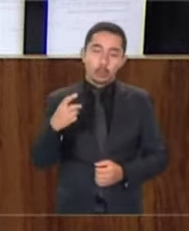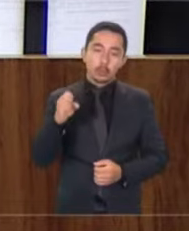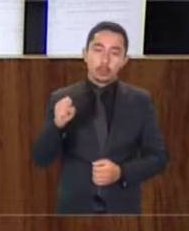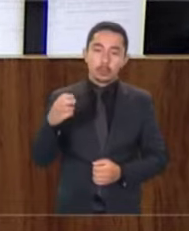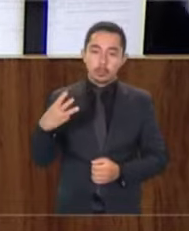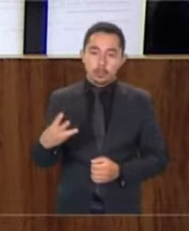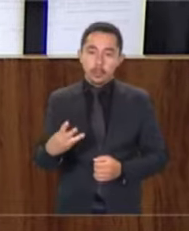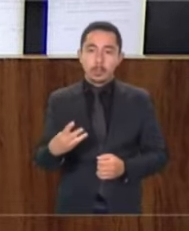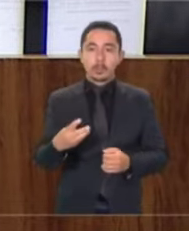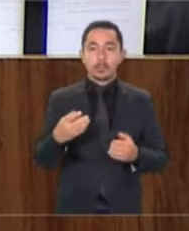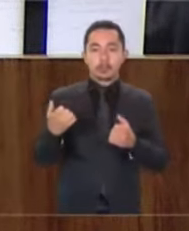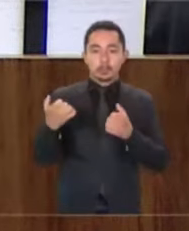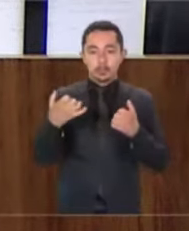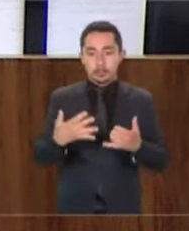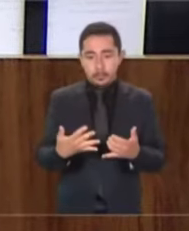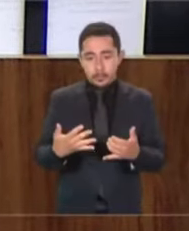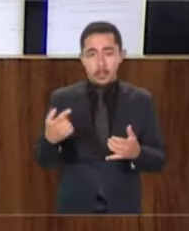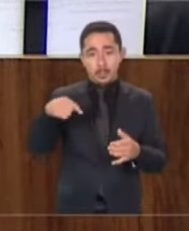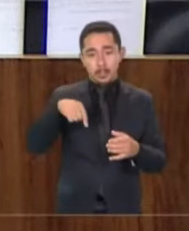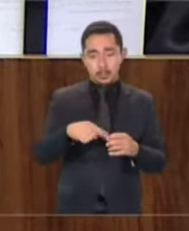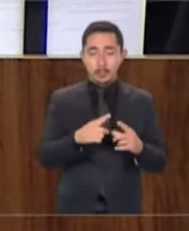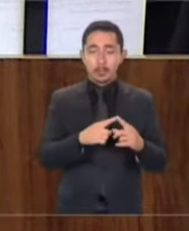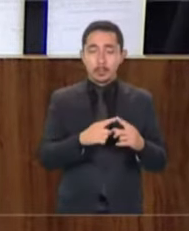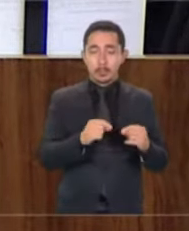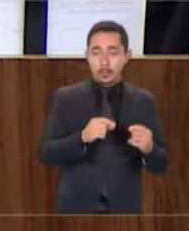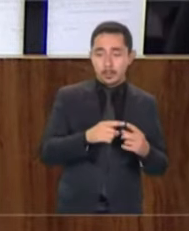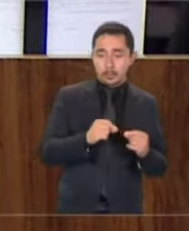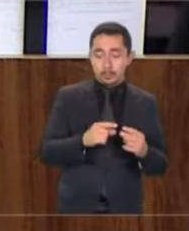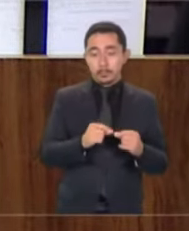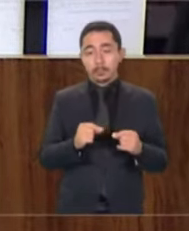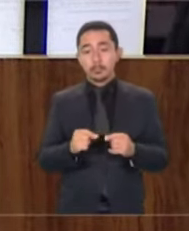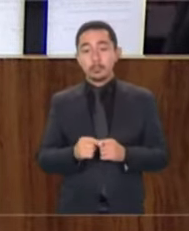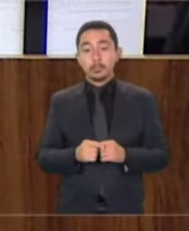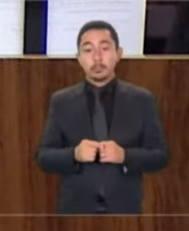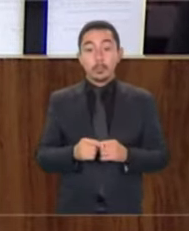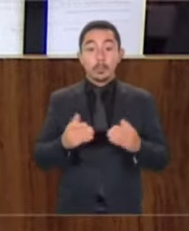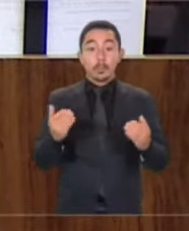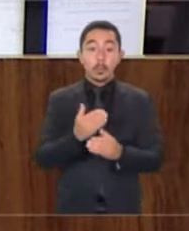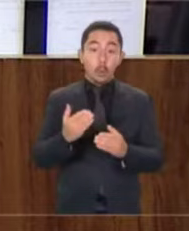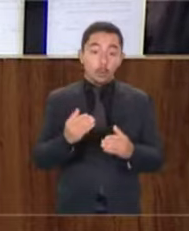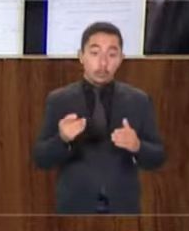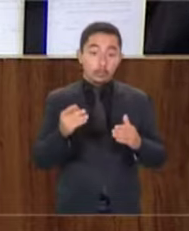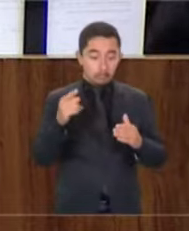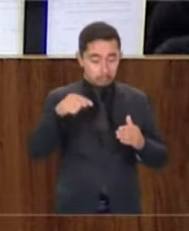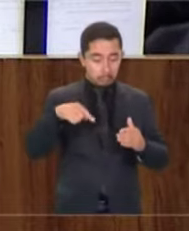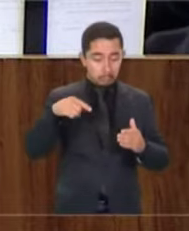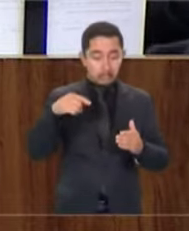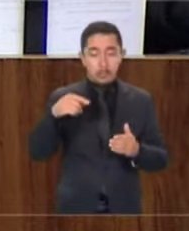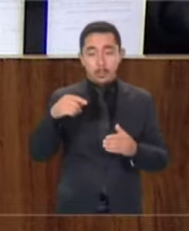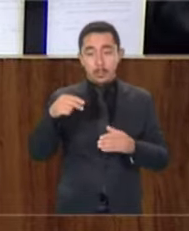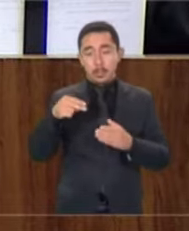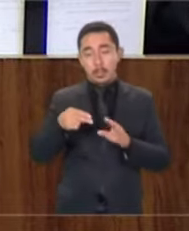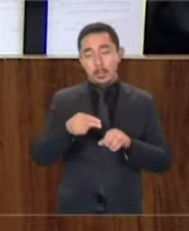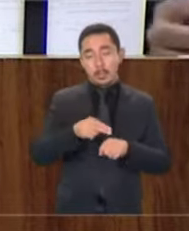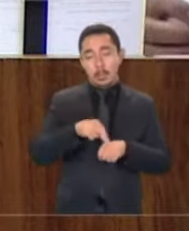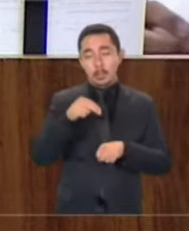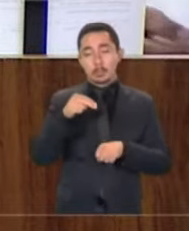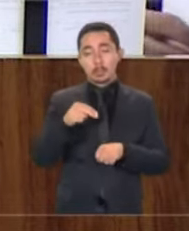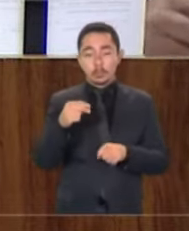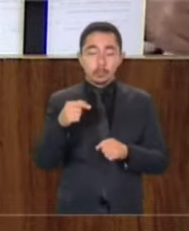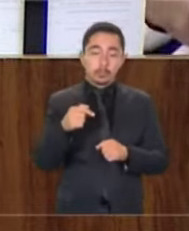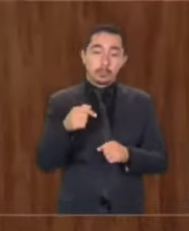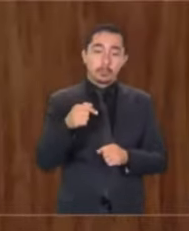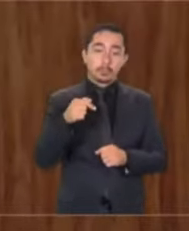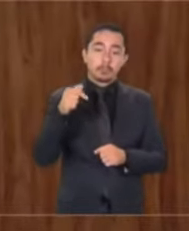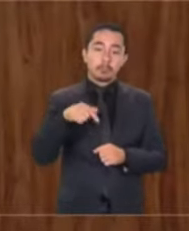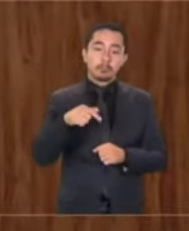contas eleitorais e órgão partidário nacional do Republicanos referente ao exercício financeiro de 2020. Passo a palavra ao eminente